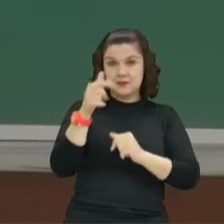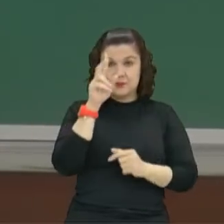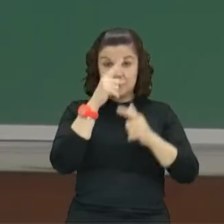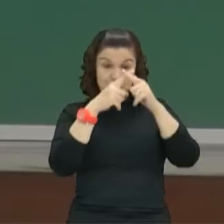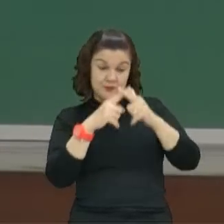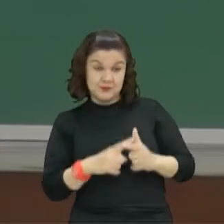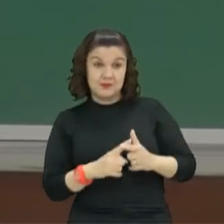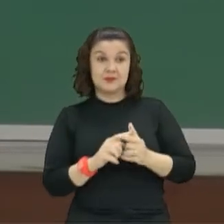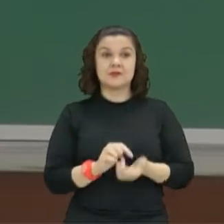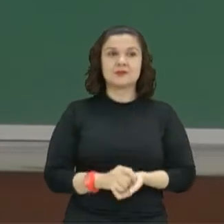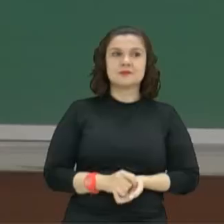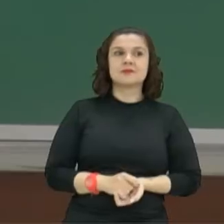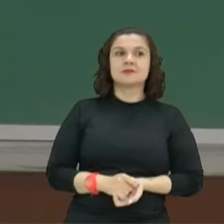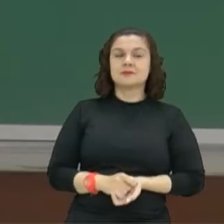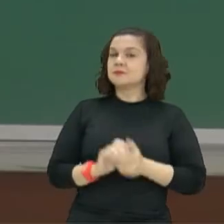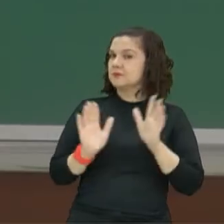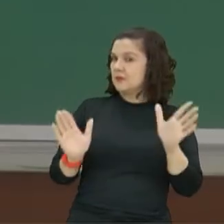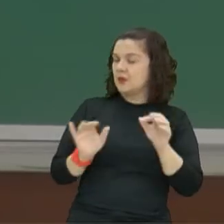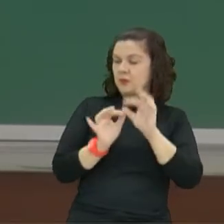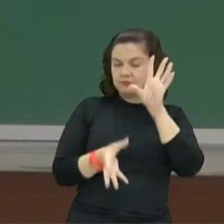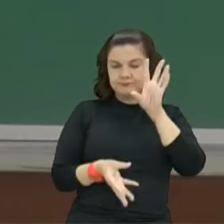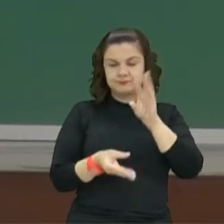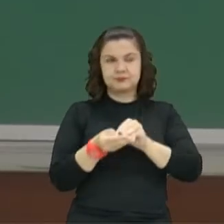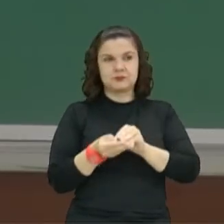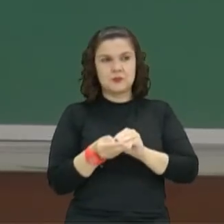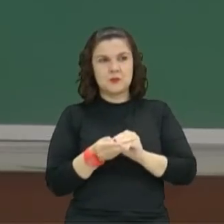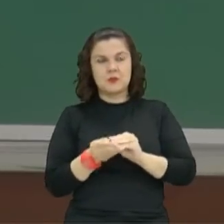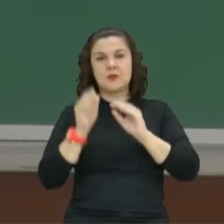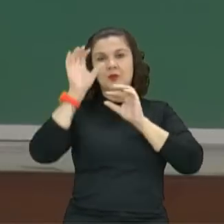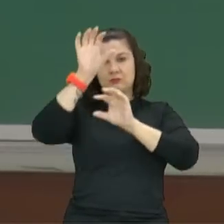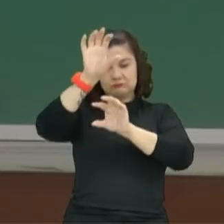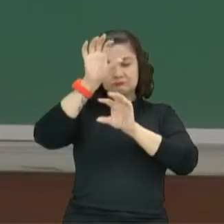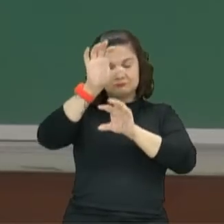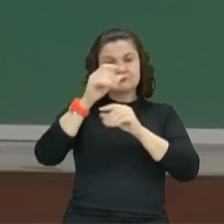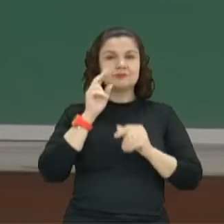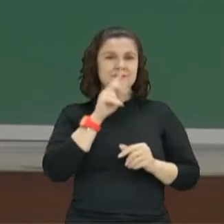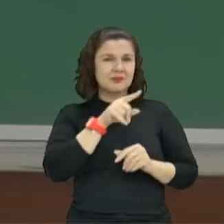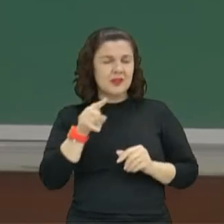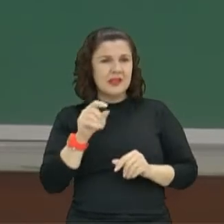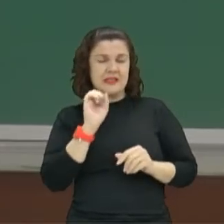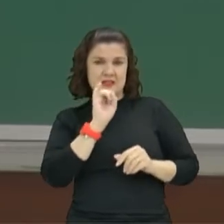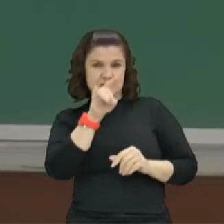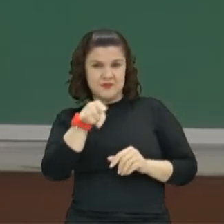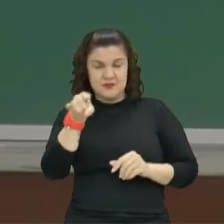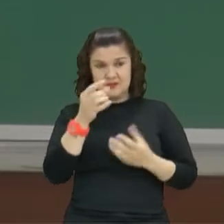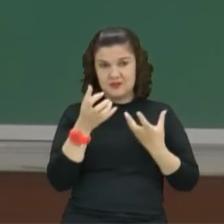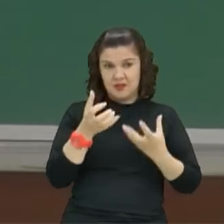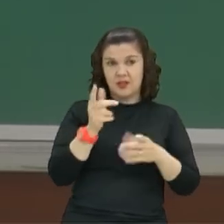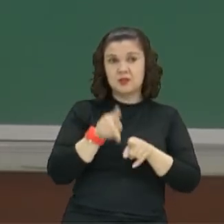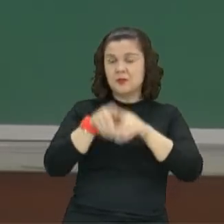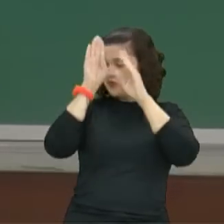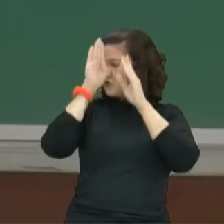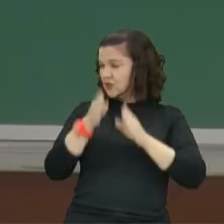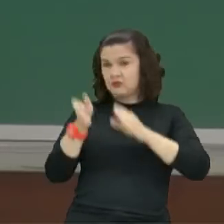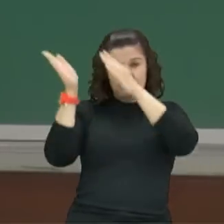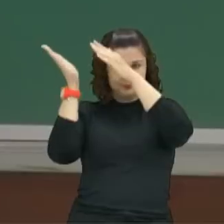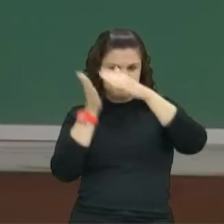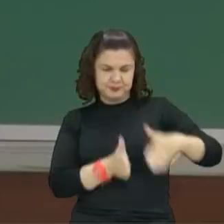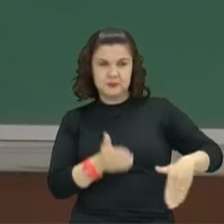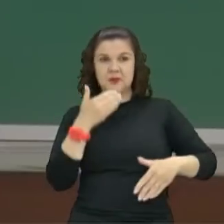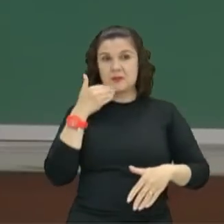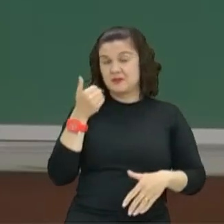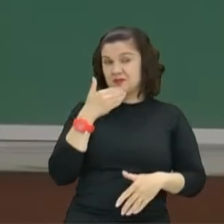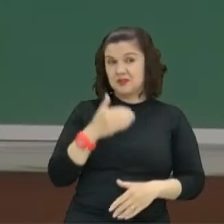de multiplicação e simplifica, tá? O numerador com o denominador. Mas se você quiser, pode cortar direto, ó,